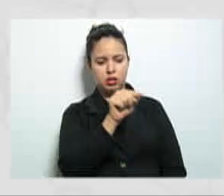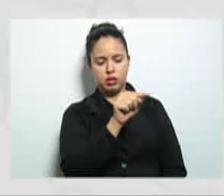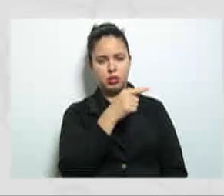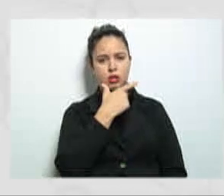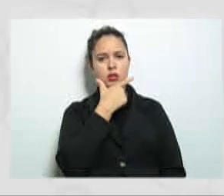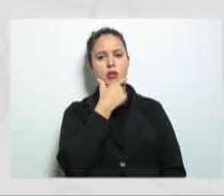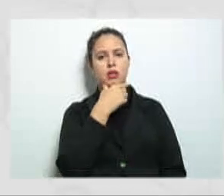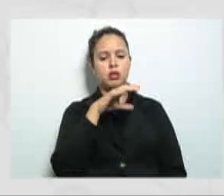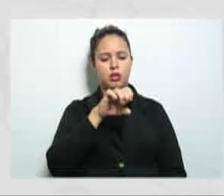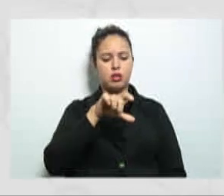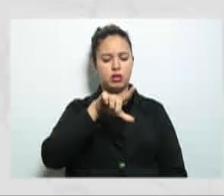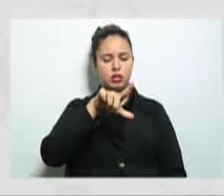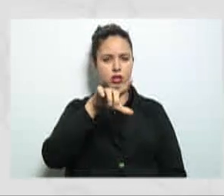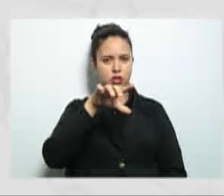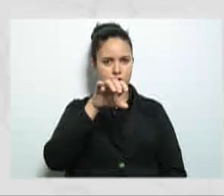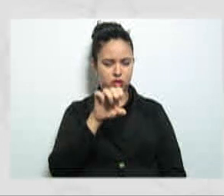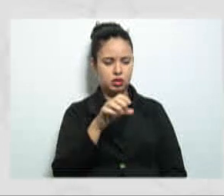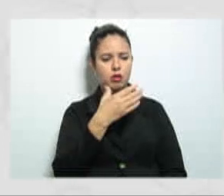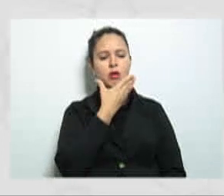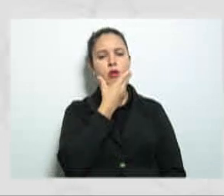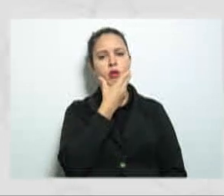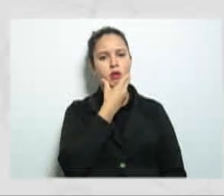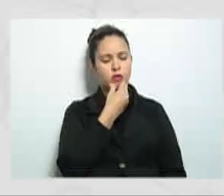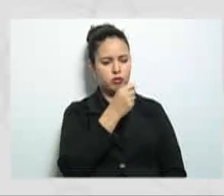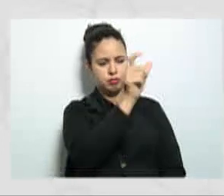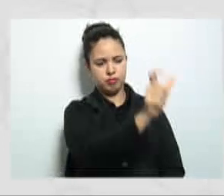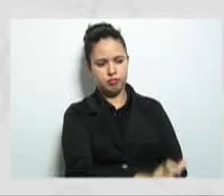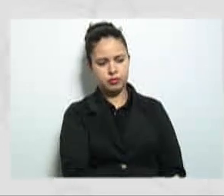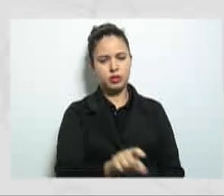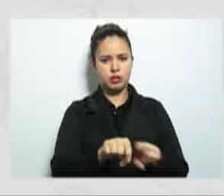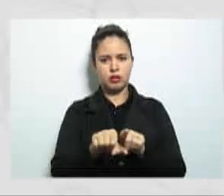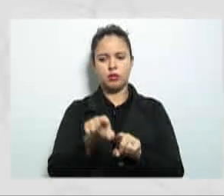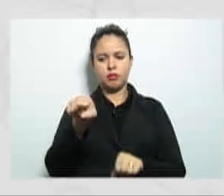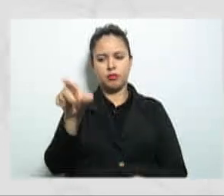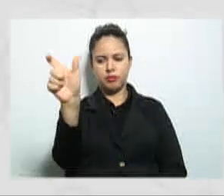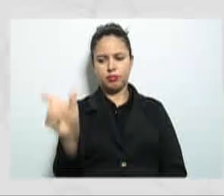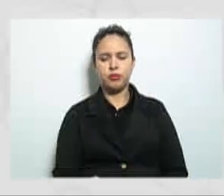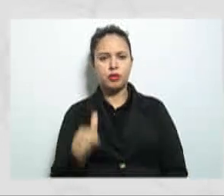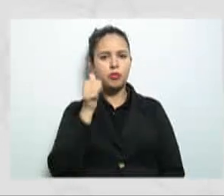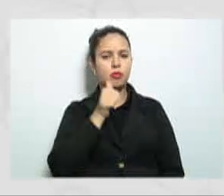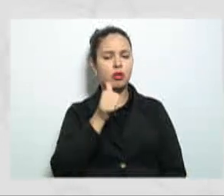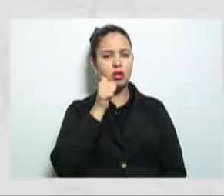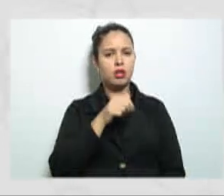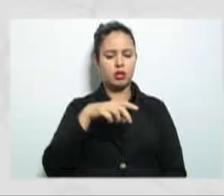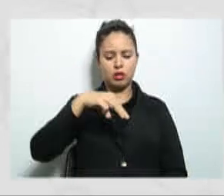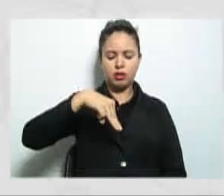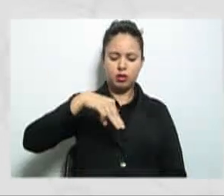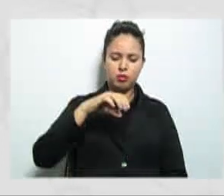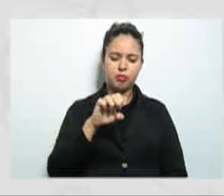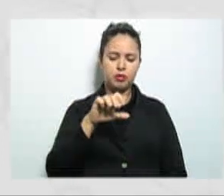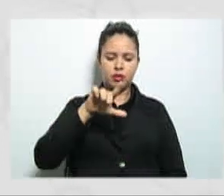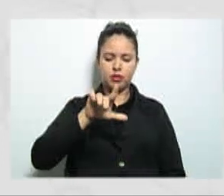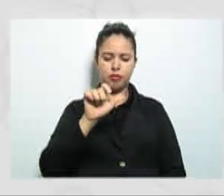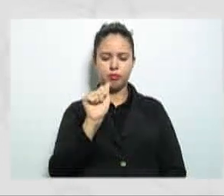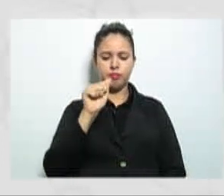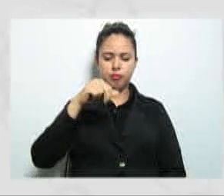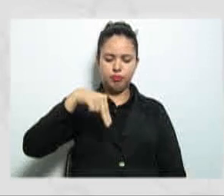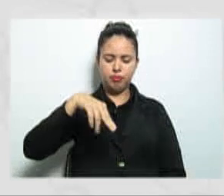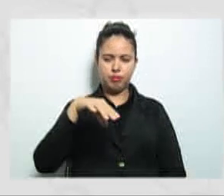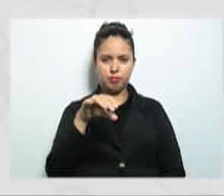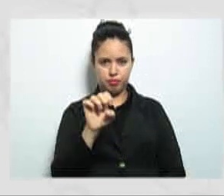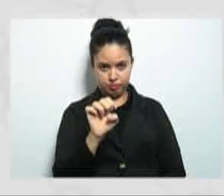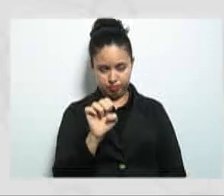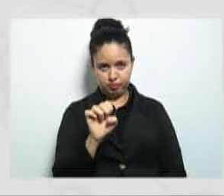sei quem é, e da Melanie. Então, assim, quando eu estou compondo um texto narrativo, eu tenho que me preocupar em responder algumas perguntas. O